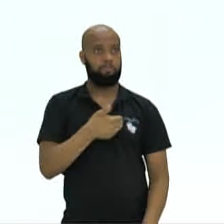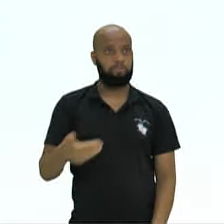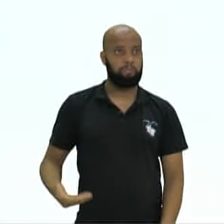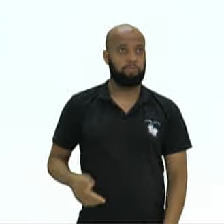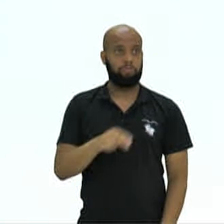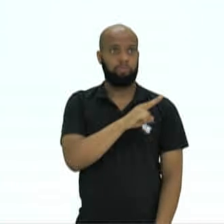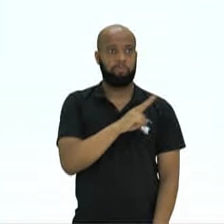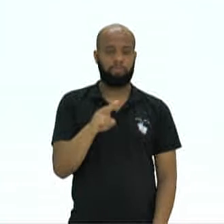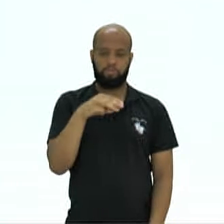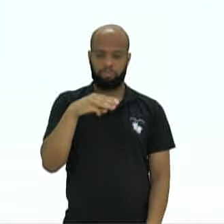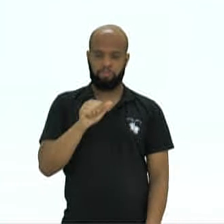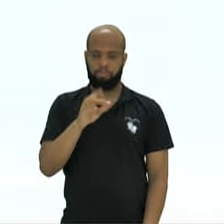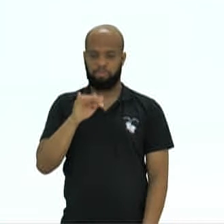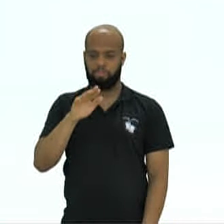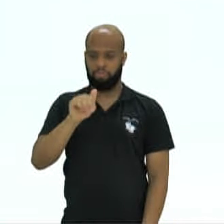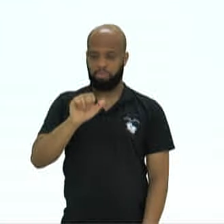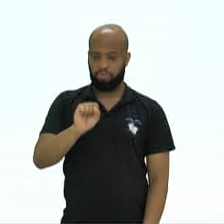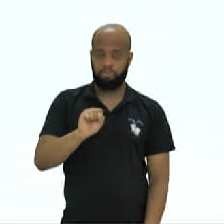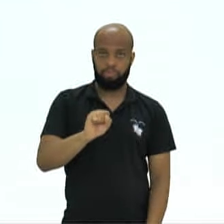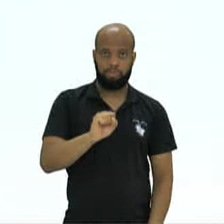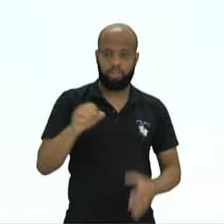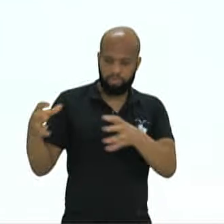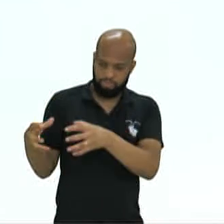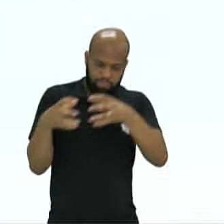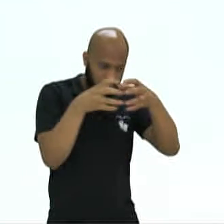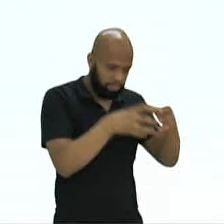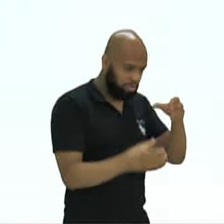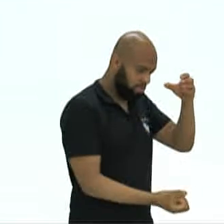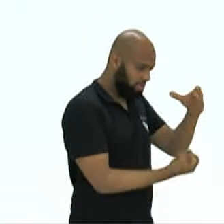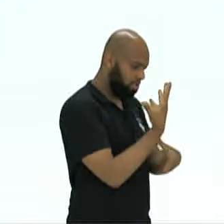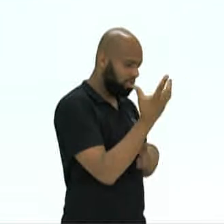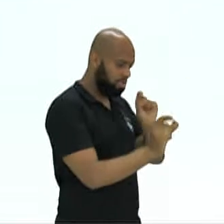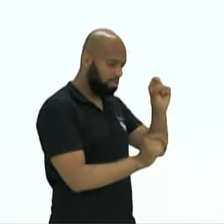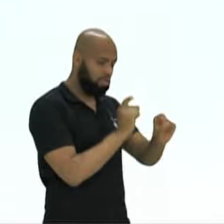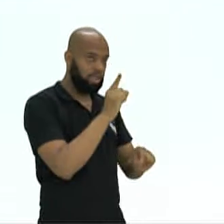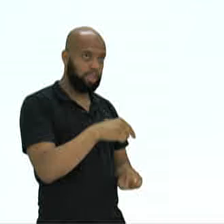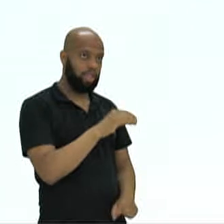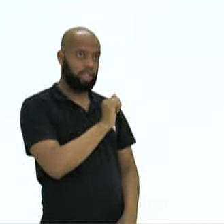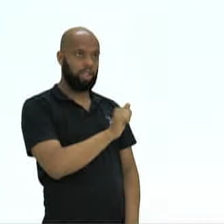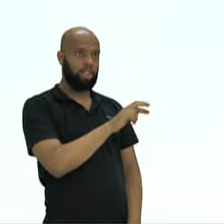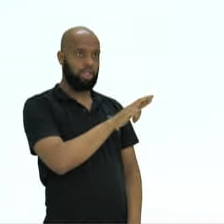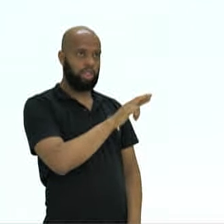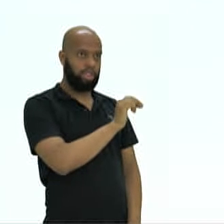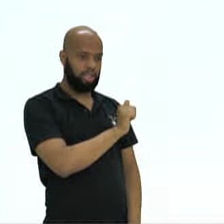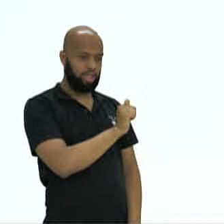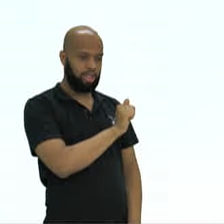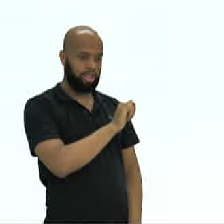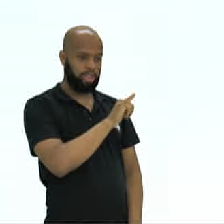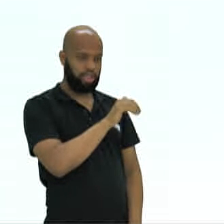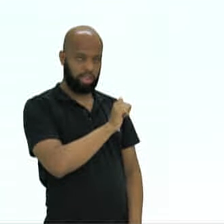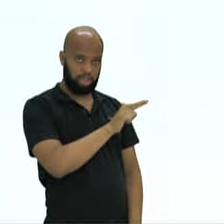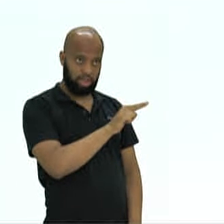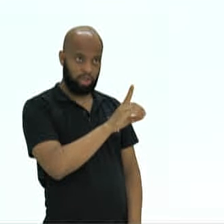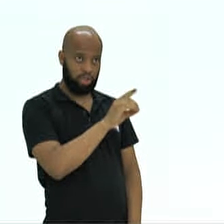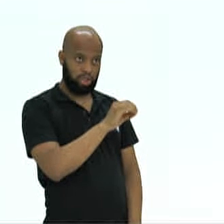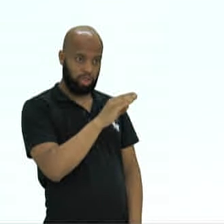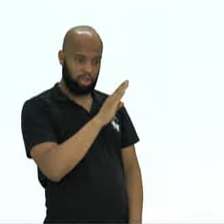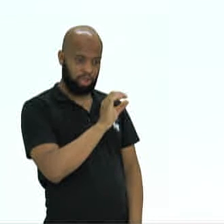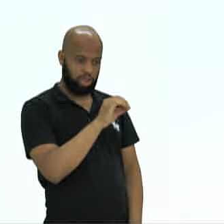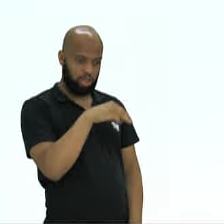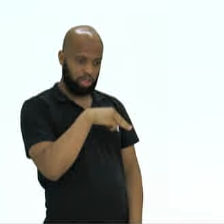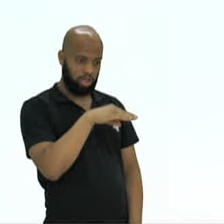Matias retira-se para o interior de Homens e lá funda-se o Arraial do Bom Jesus. Vamos chamar aí de uma espécie de